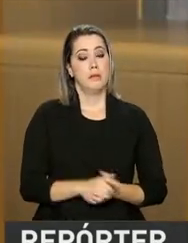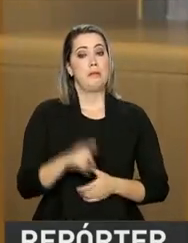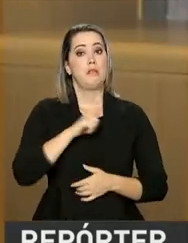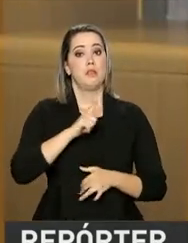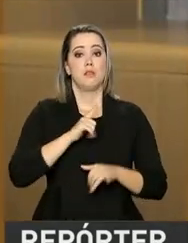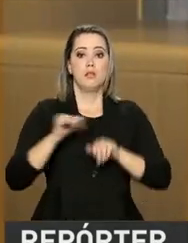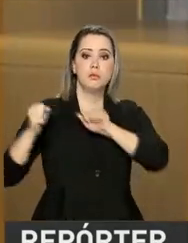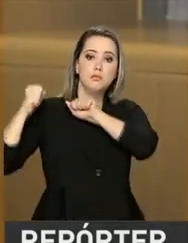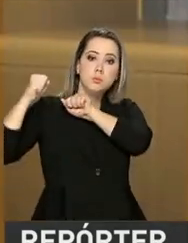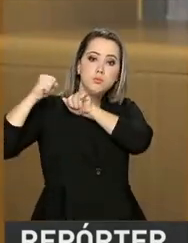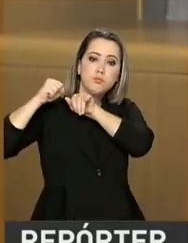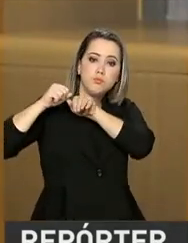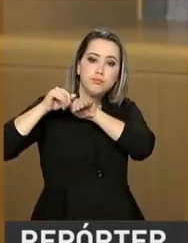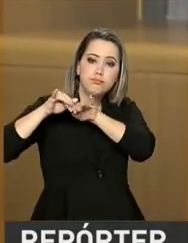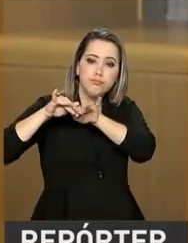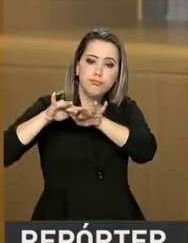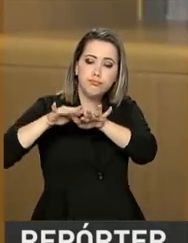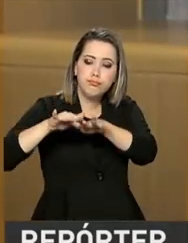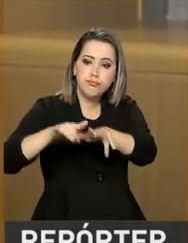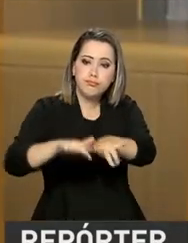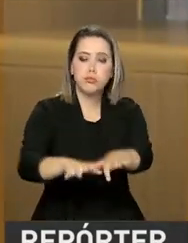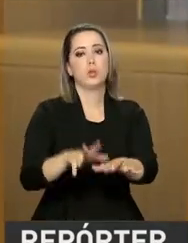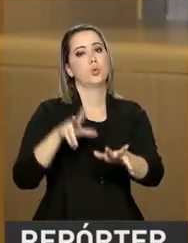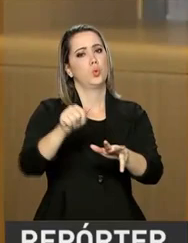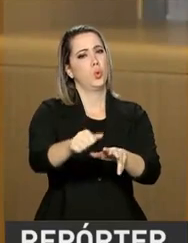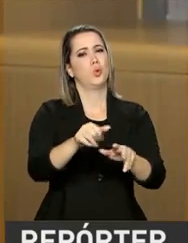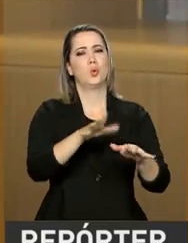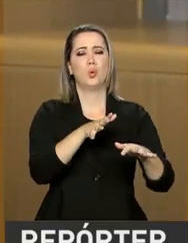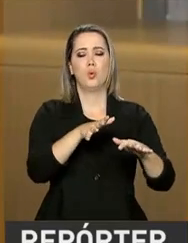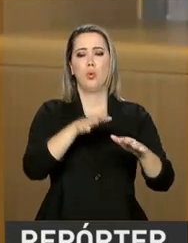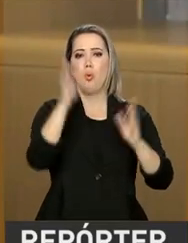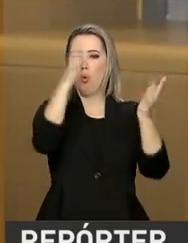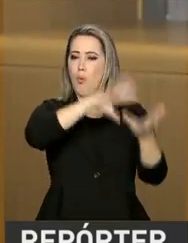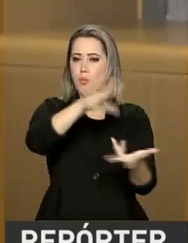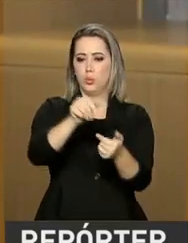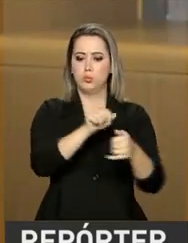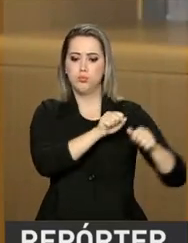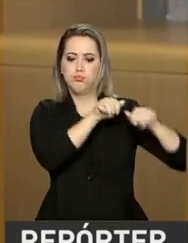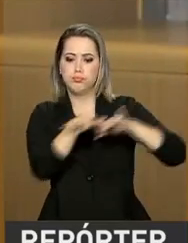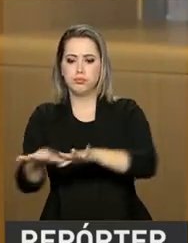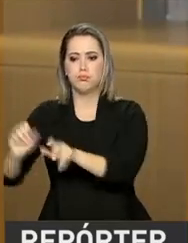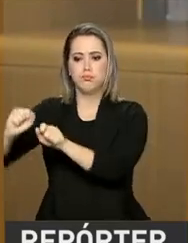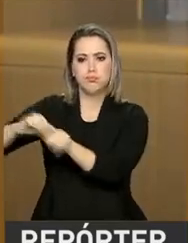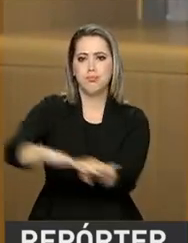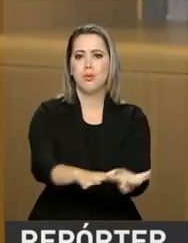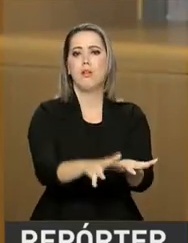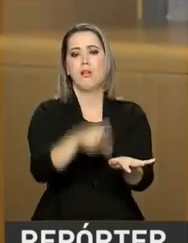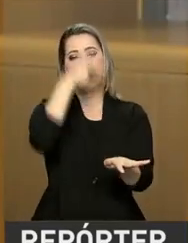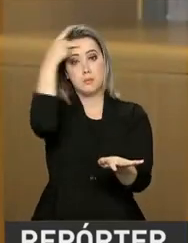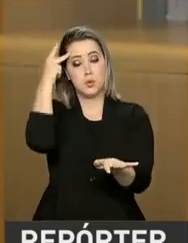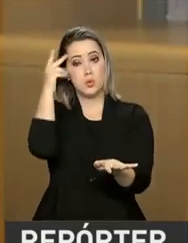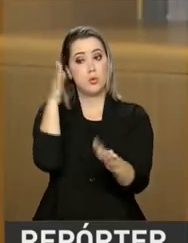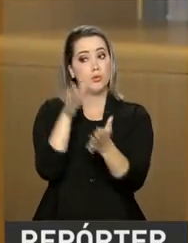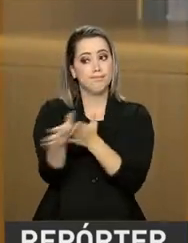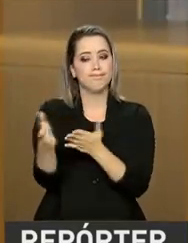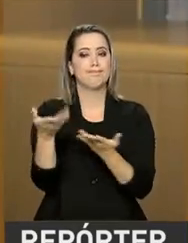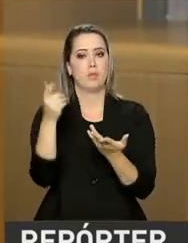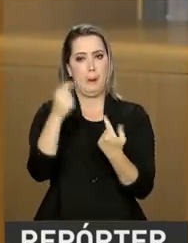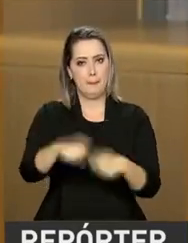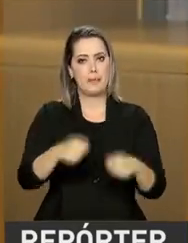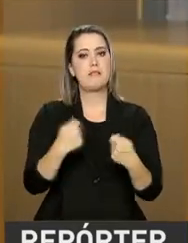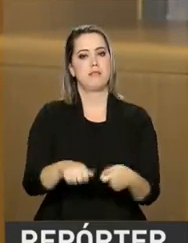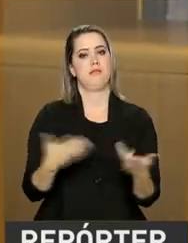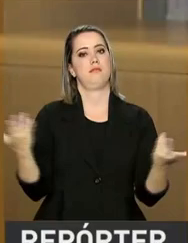migratório especial nos últimos anos no mundo né no Brasil é no mundo então nós precisamos o estado precisa ter